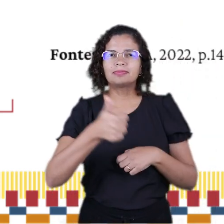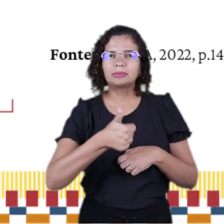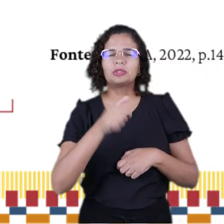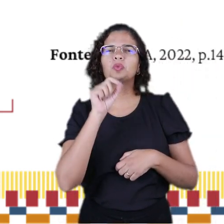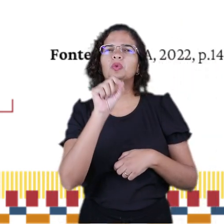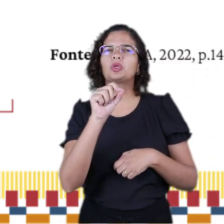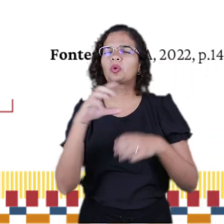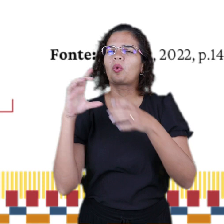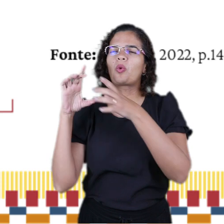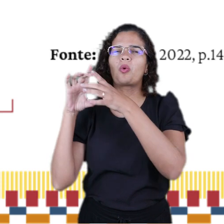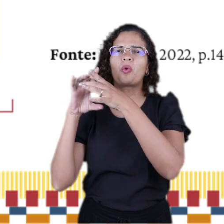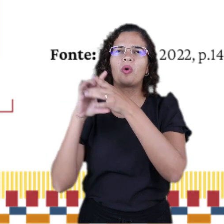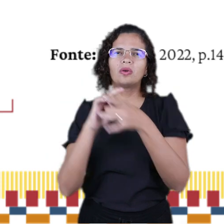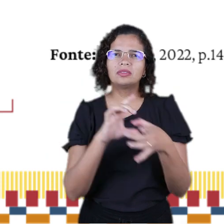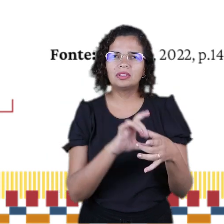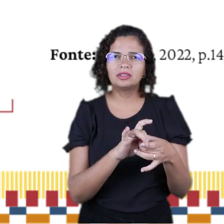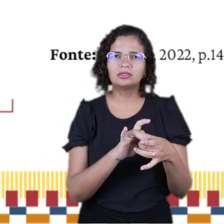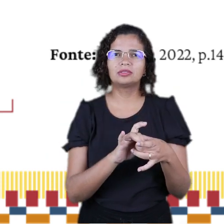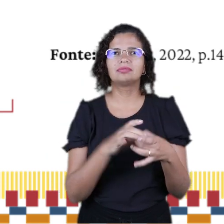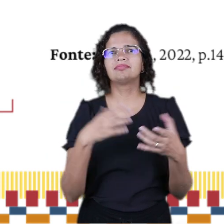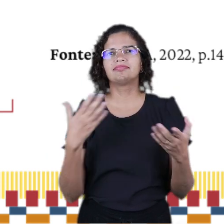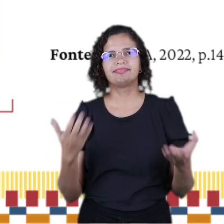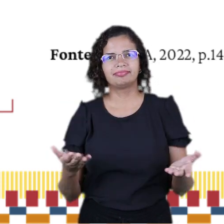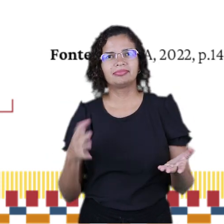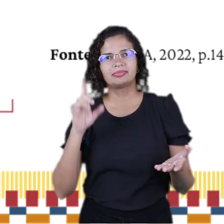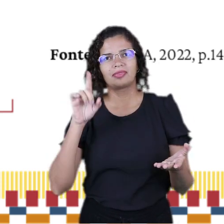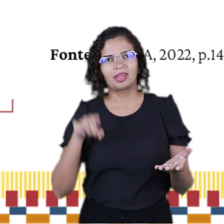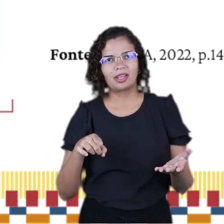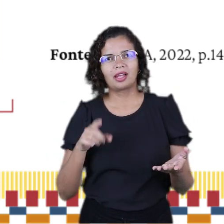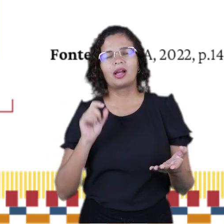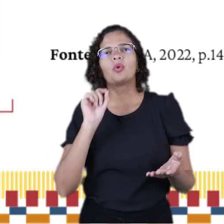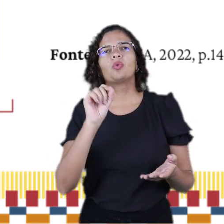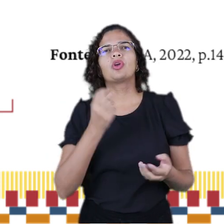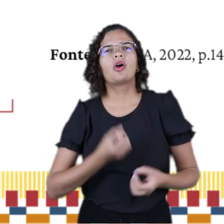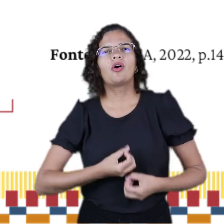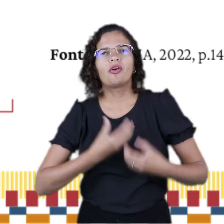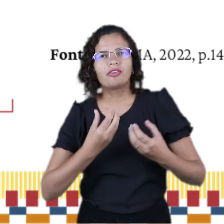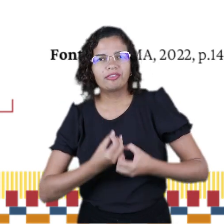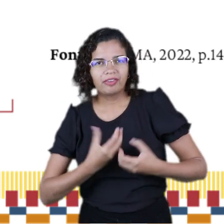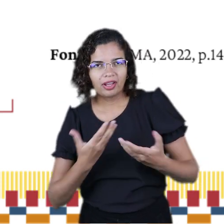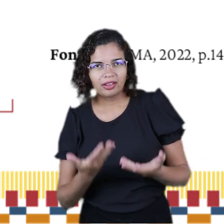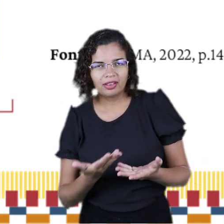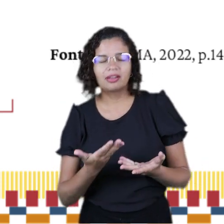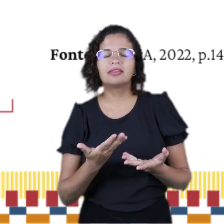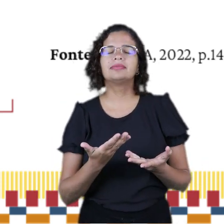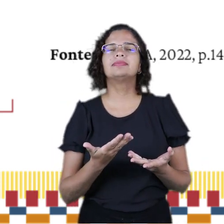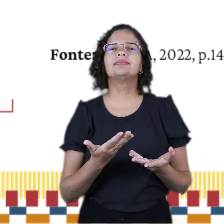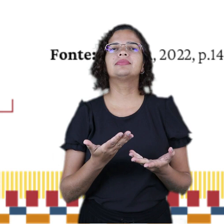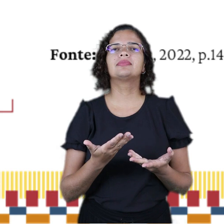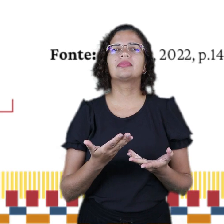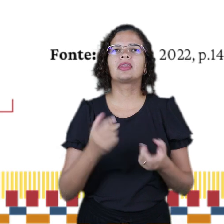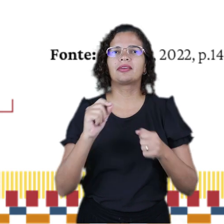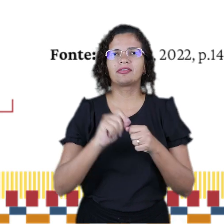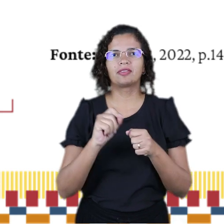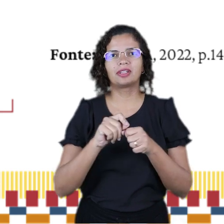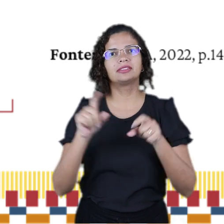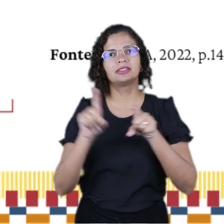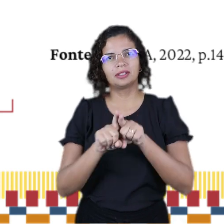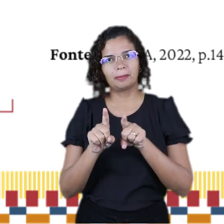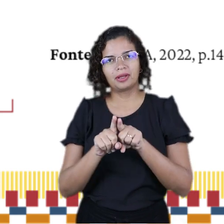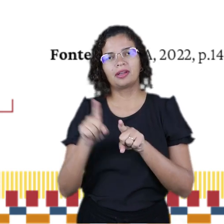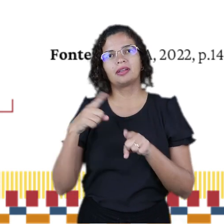de oferta é essa traz para a gente e tranquiliza